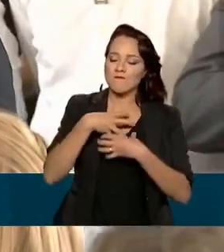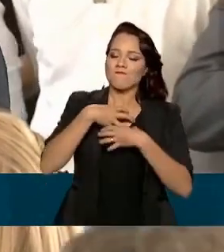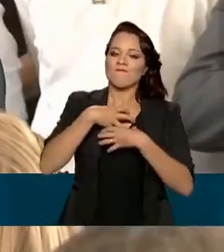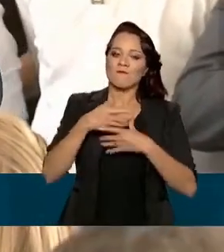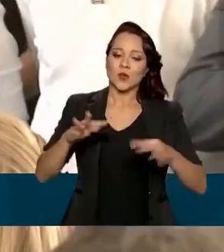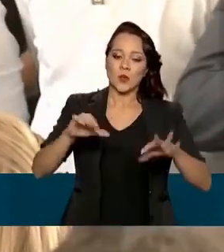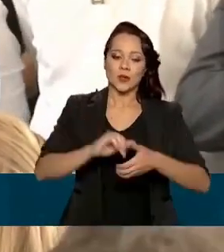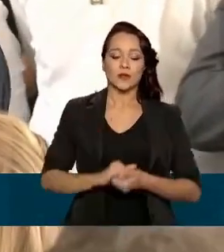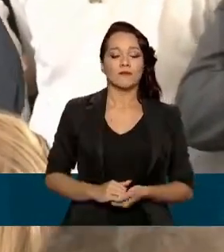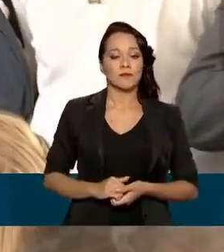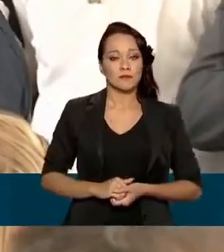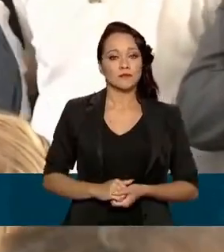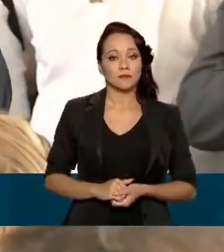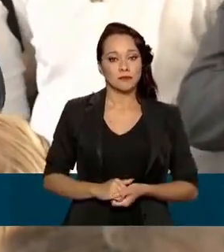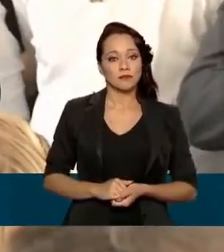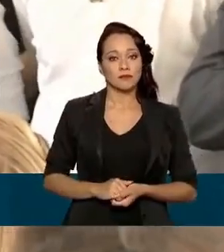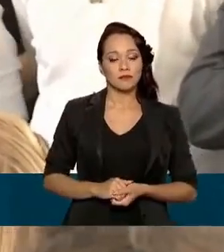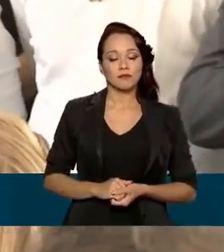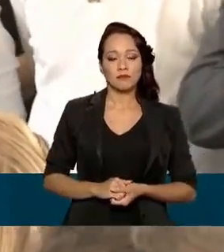todos. E, basicamente,